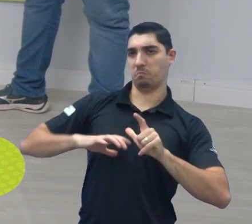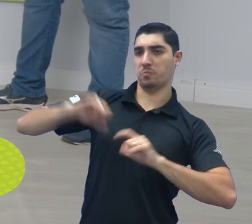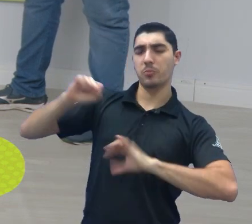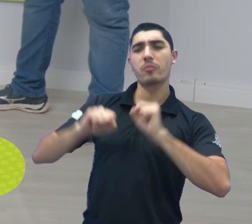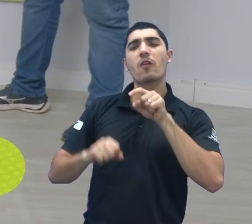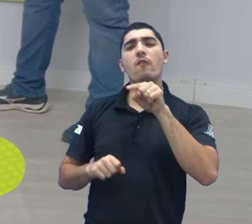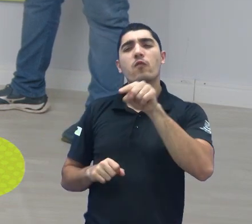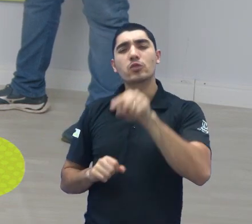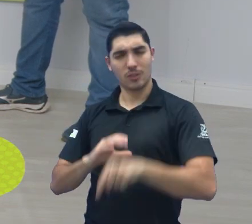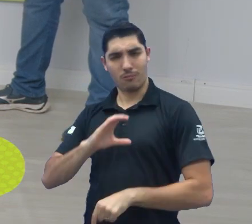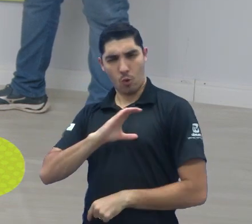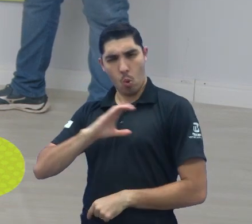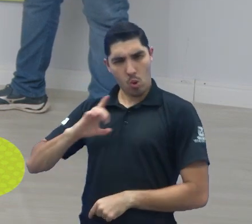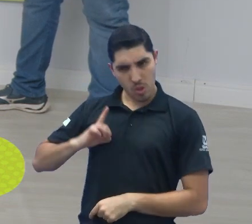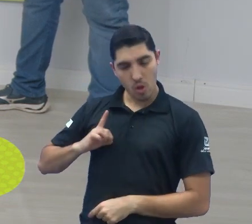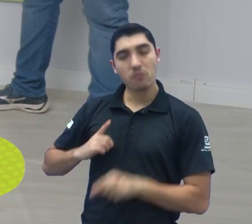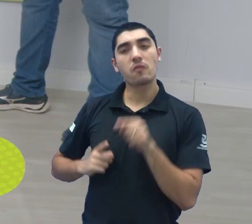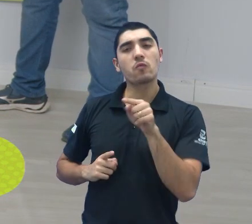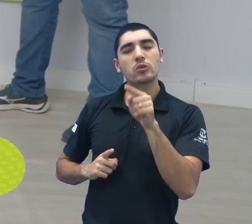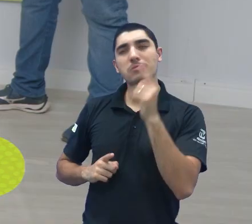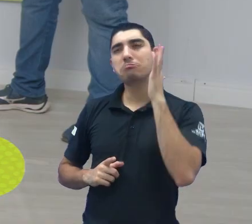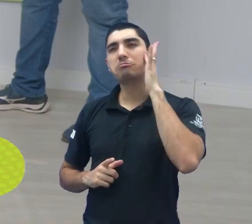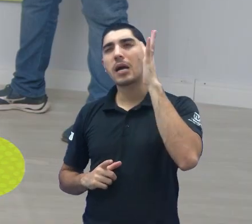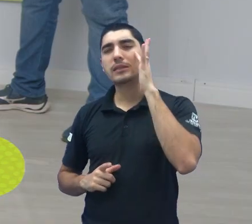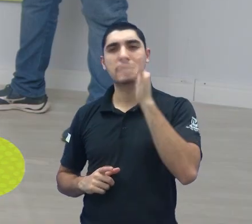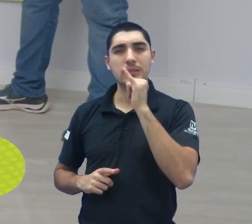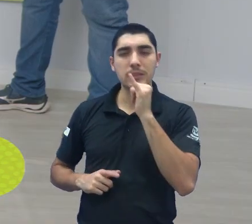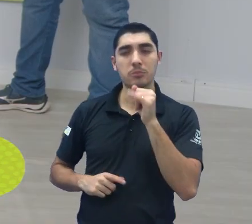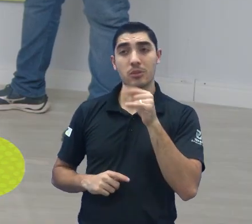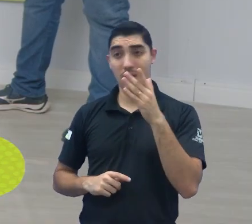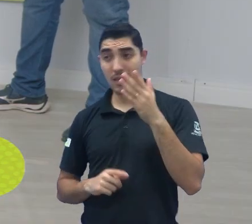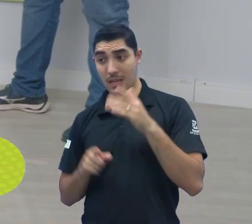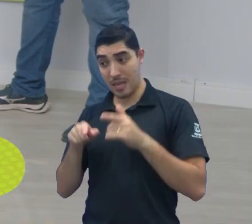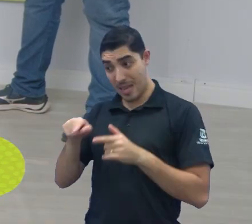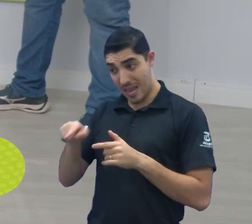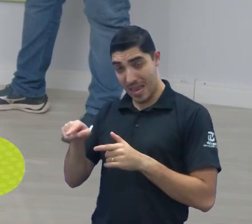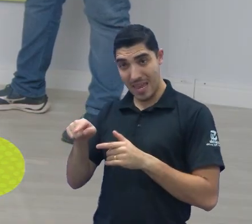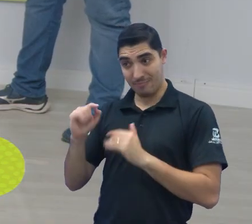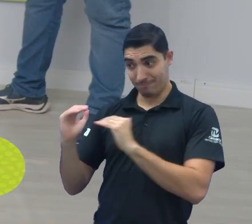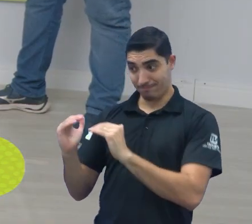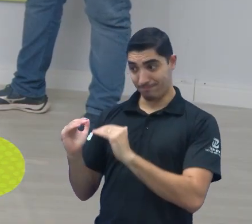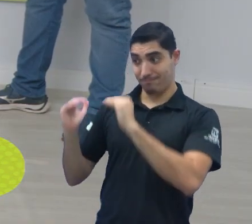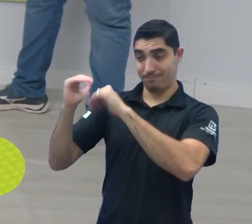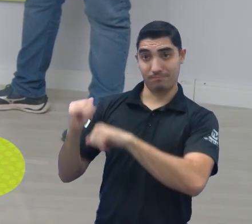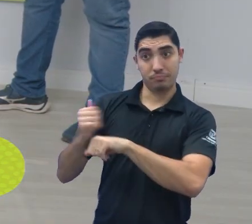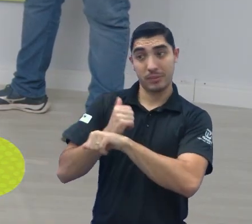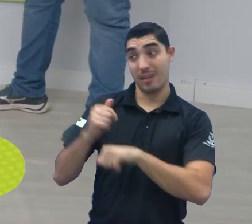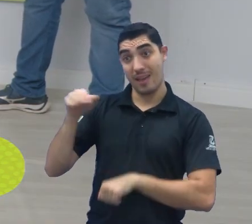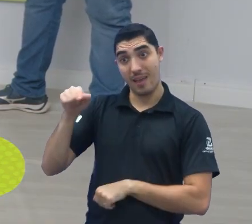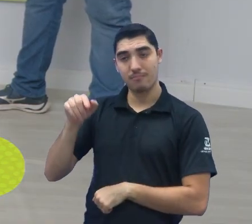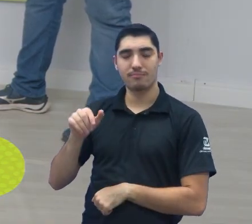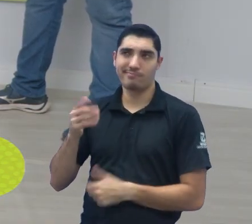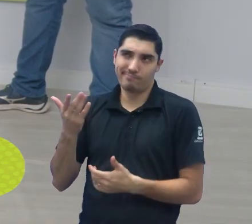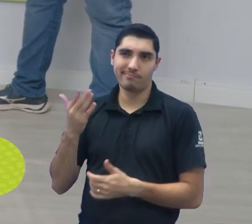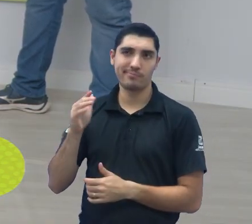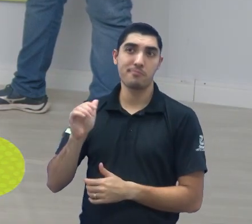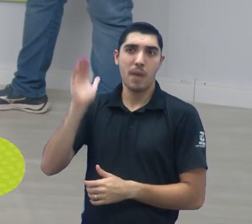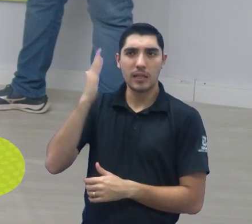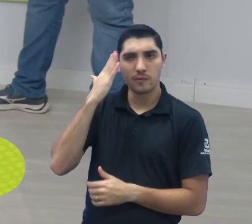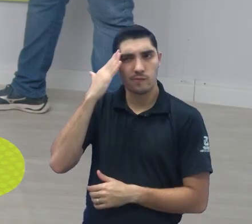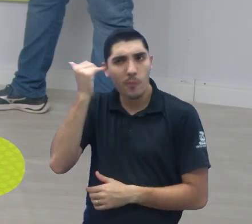o que muda? Você ter que trabalhar com o time adulto, que obviamente é natural, tem a maior visibilidade, seja de público, seja